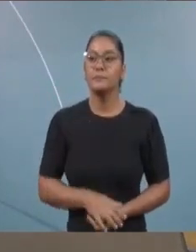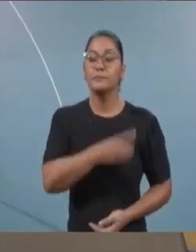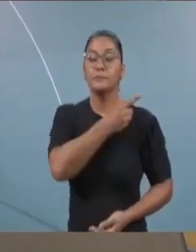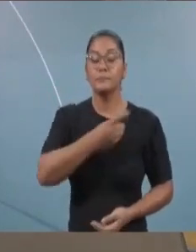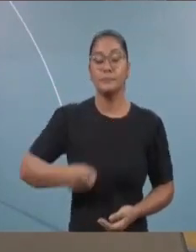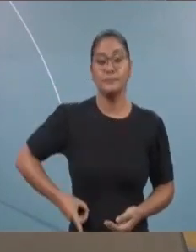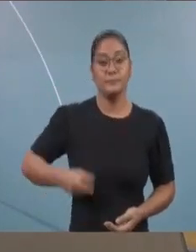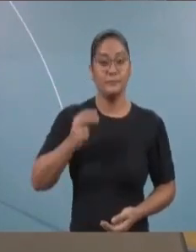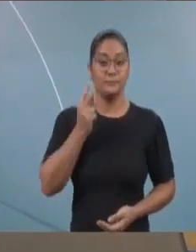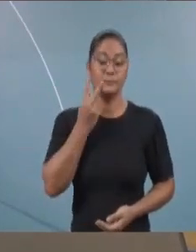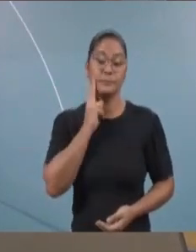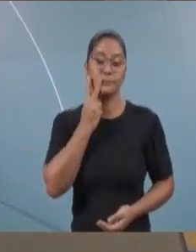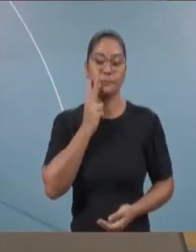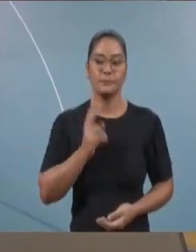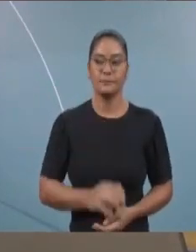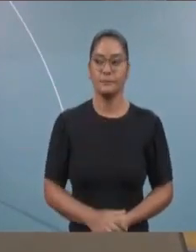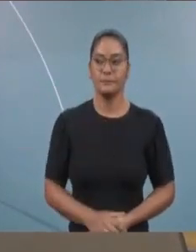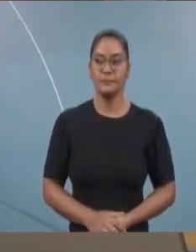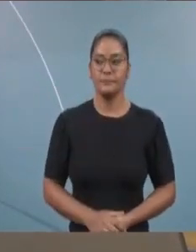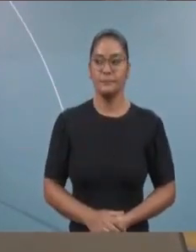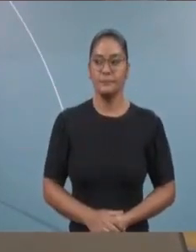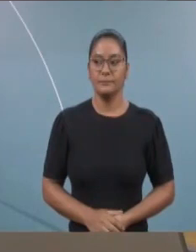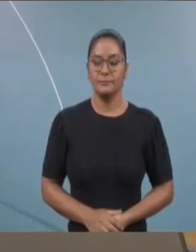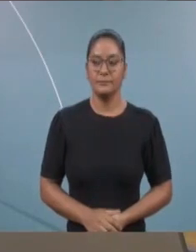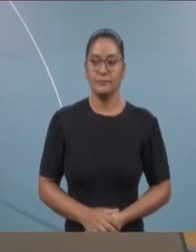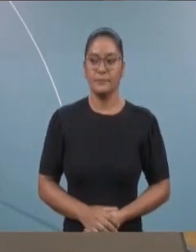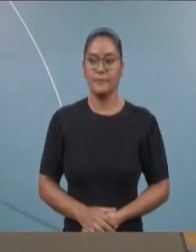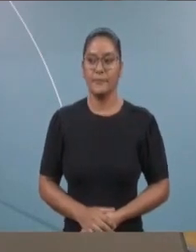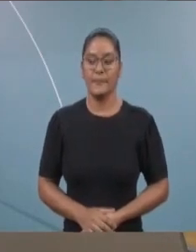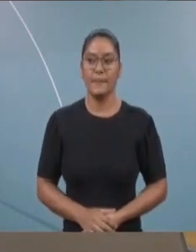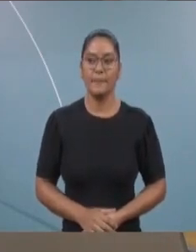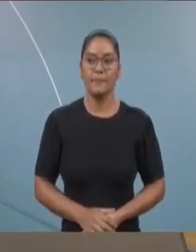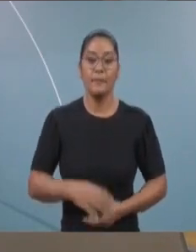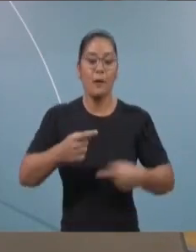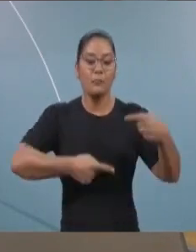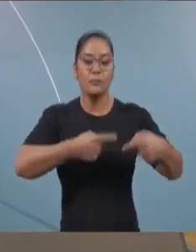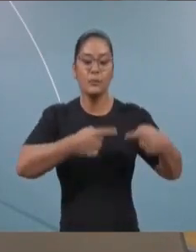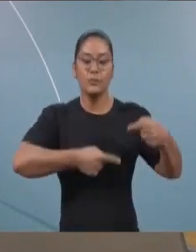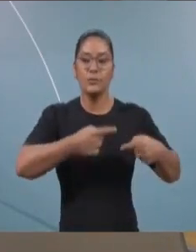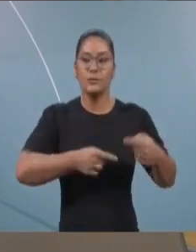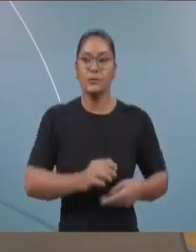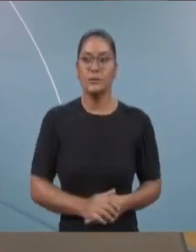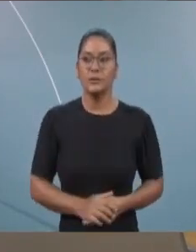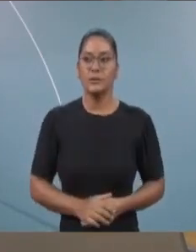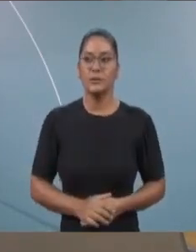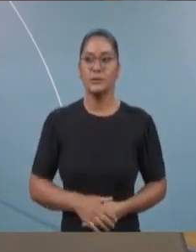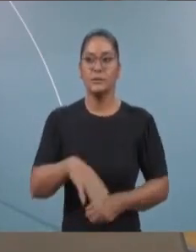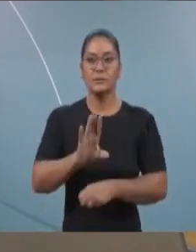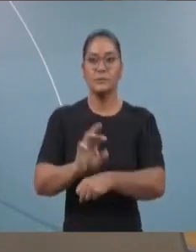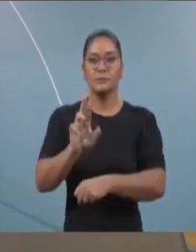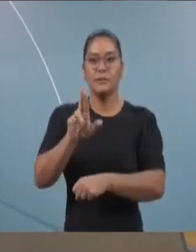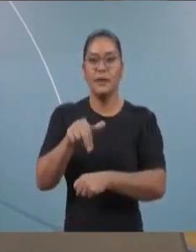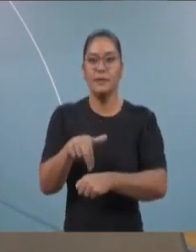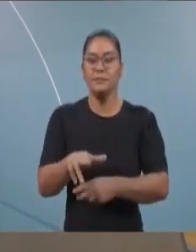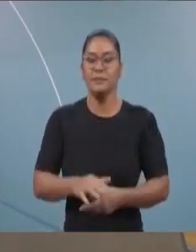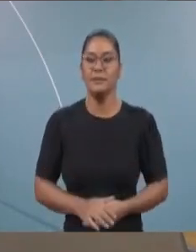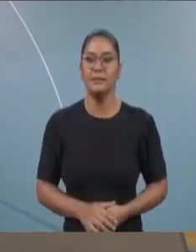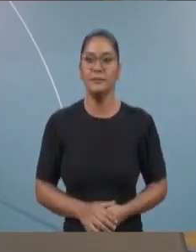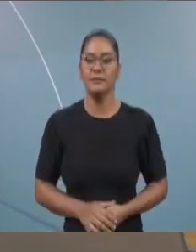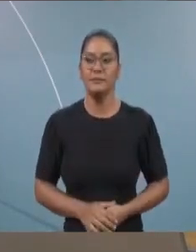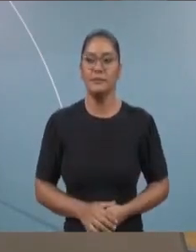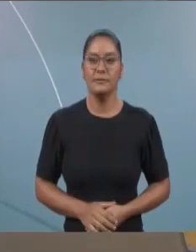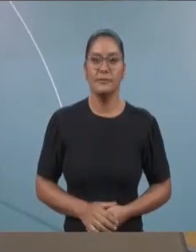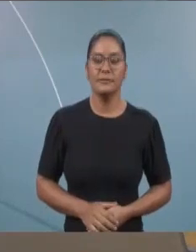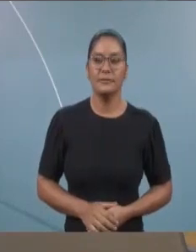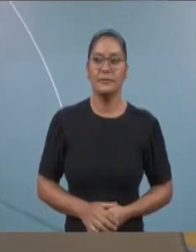da deputada divanei de Basílio queem institui a política estadual de turismo de B Comunitária no Estado Rio Grande do Norte da outras providências